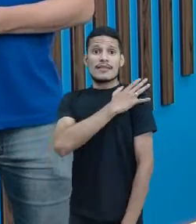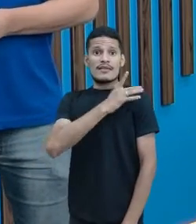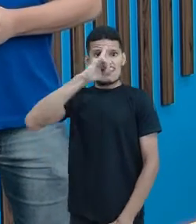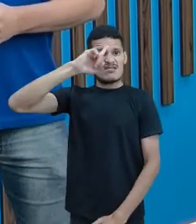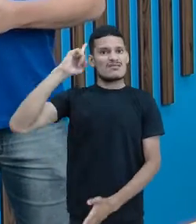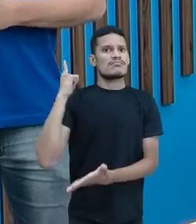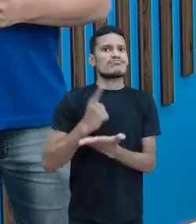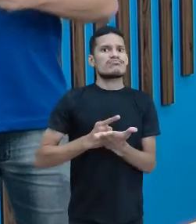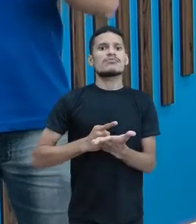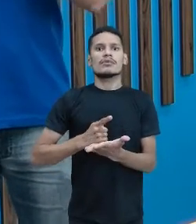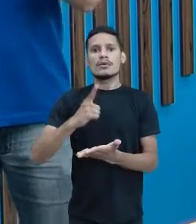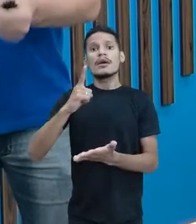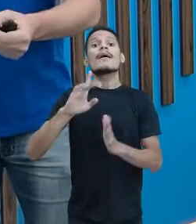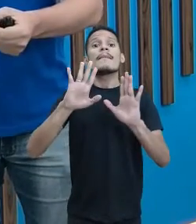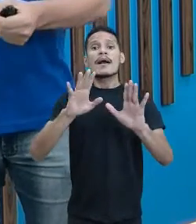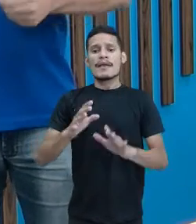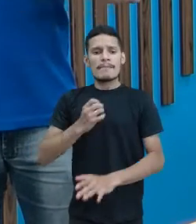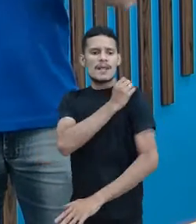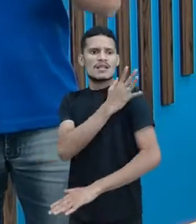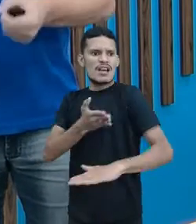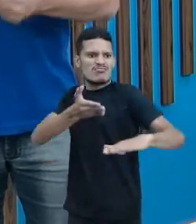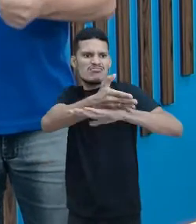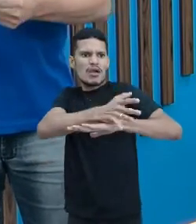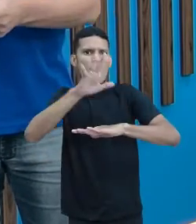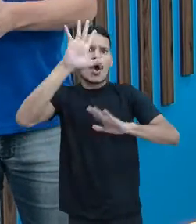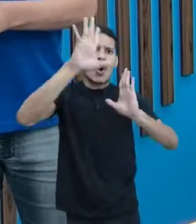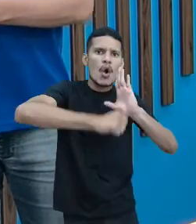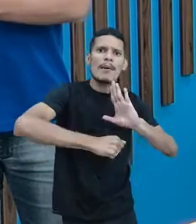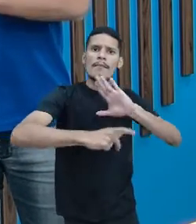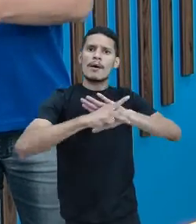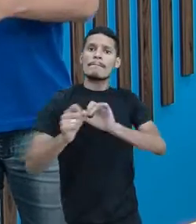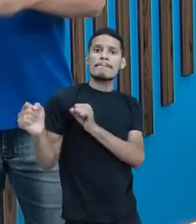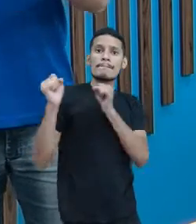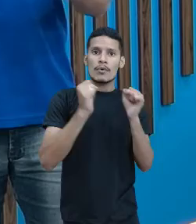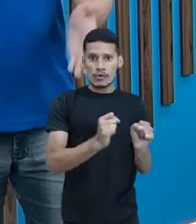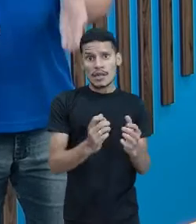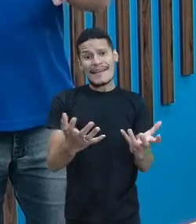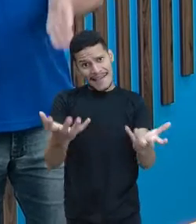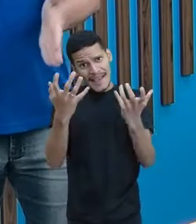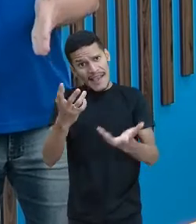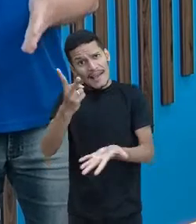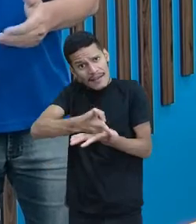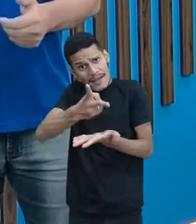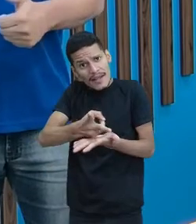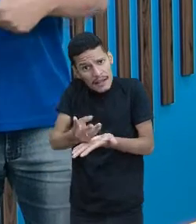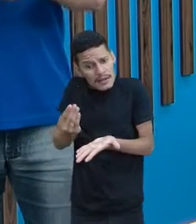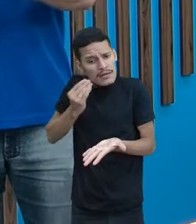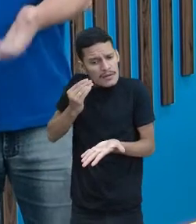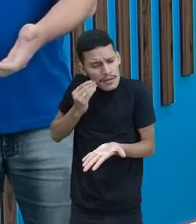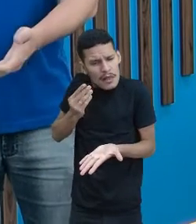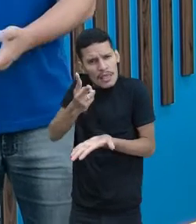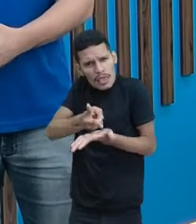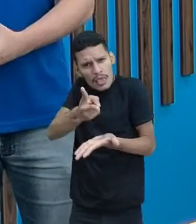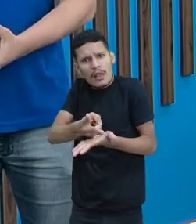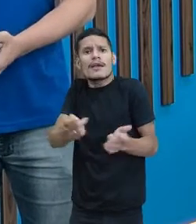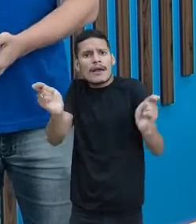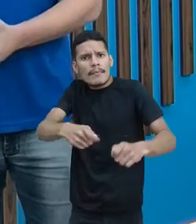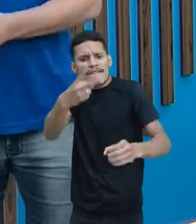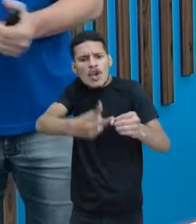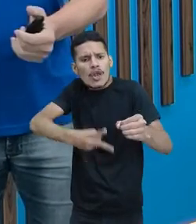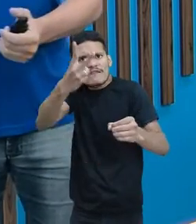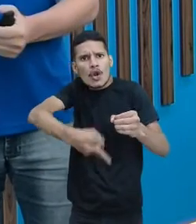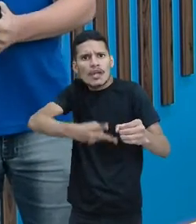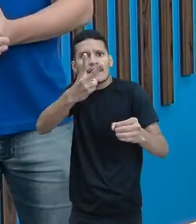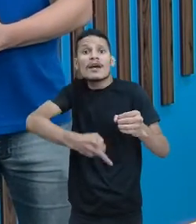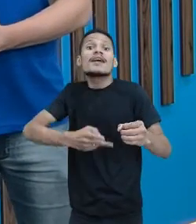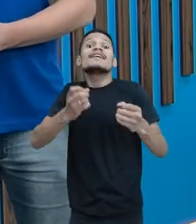64, os militares foram lá e tomaram o poder na força, na marra, e vão tentar manter esse poder também através da violência, porque todo mundo